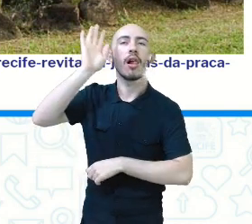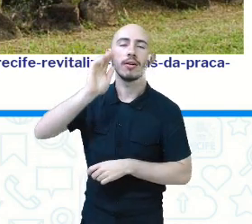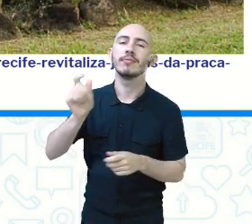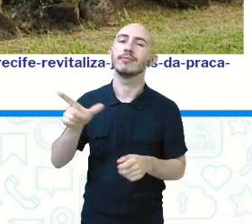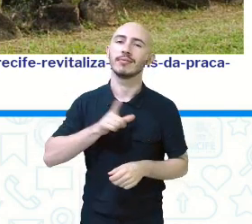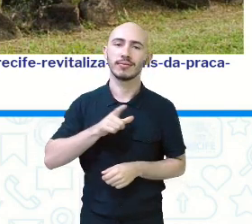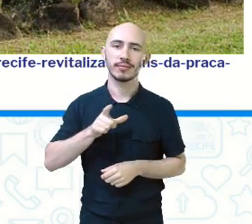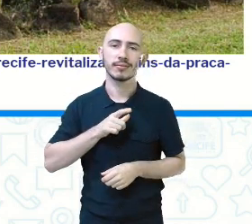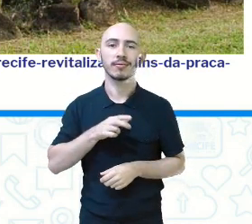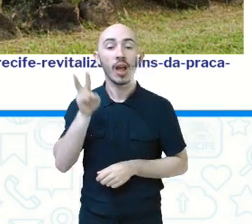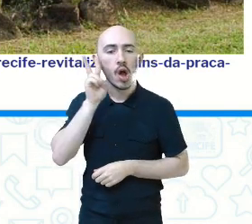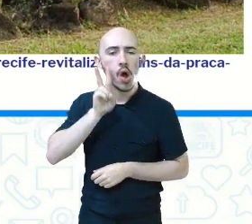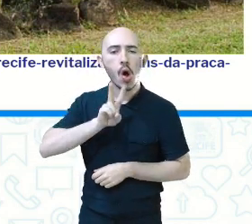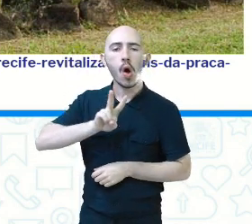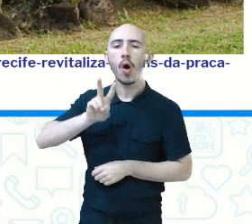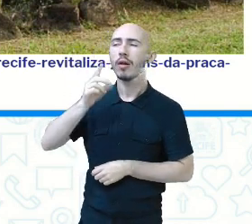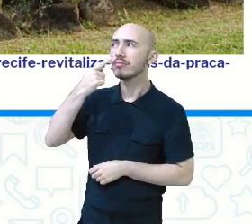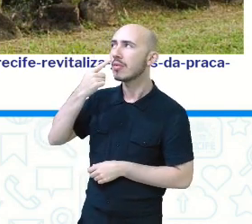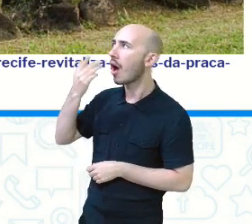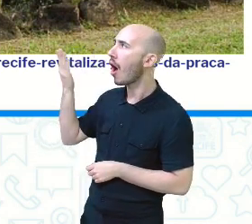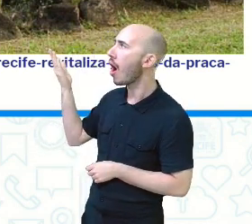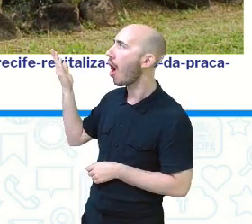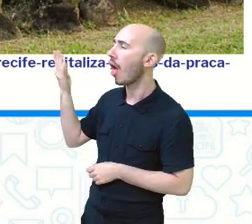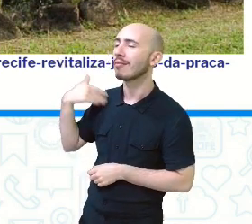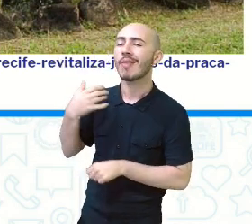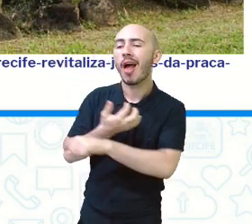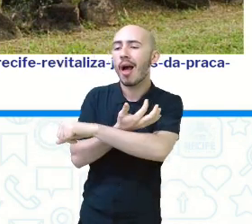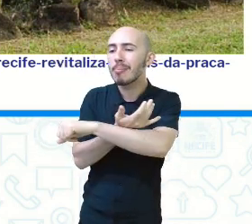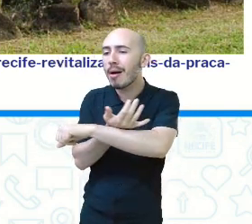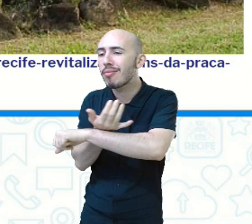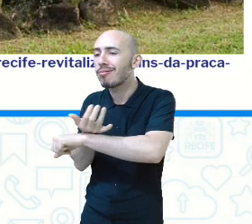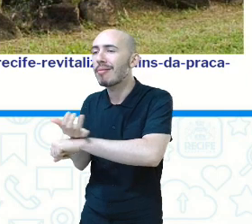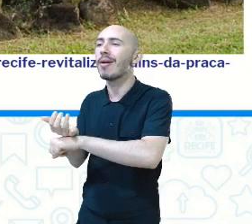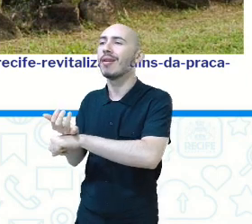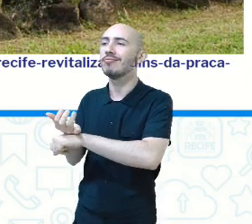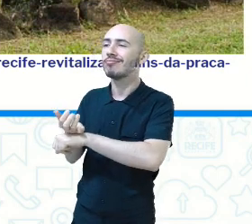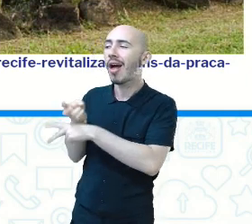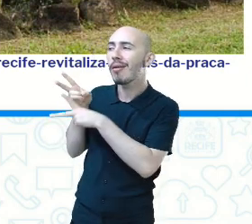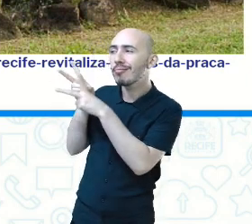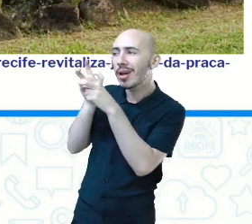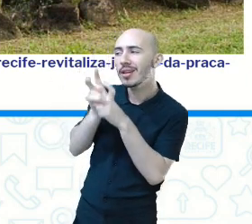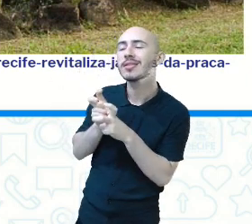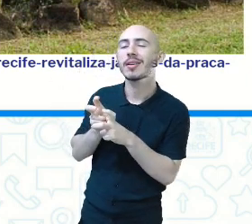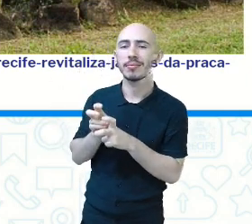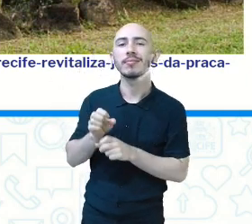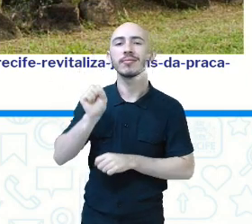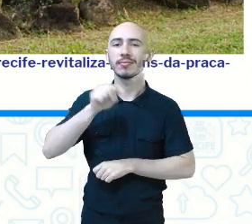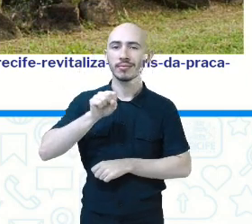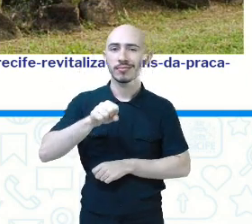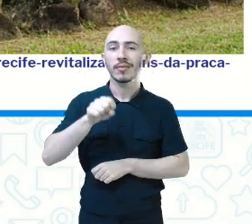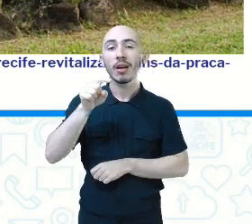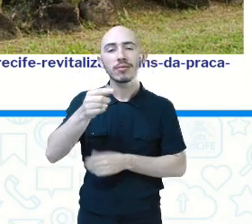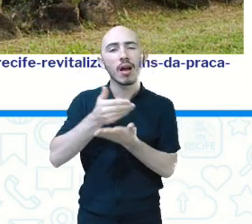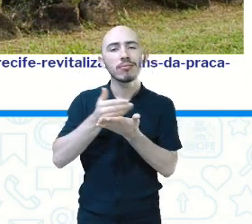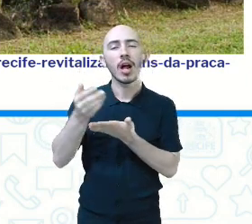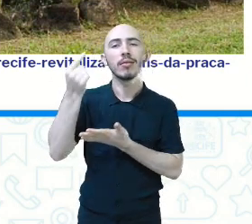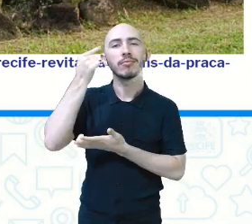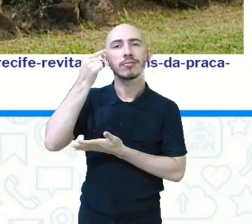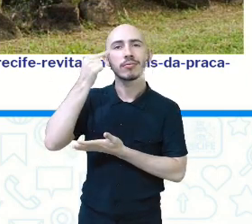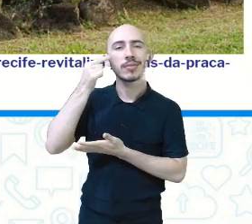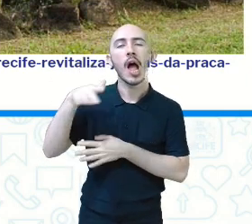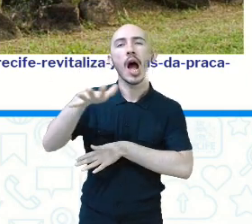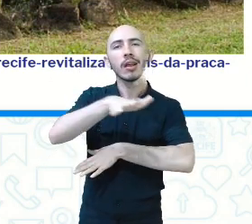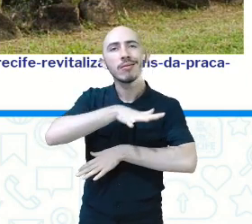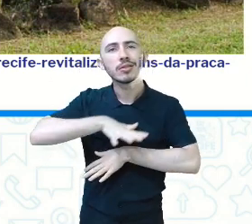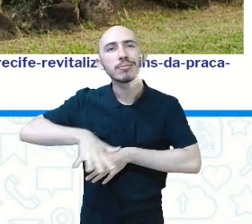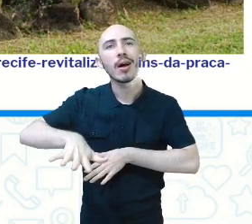Pois é, você olha para a praça, vê a vegetação e vai ser remetido. Você vai começar a pensar no espaço